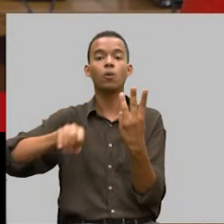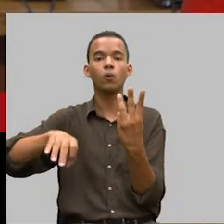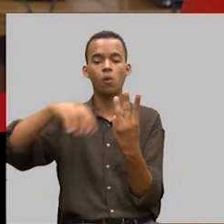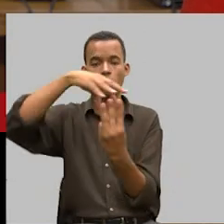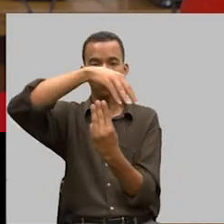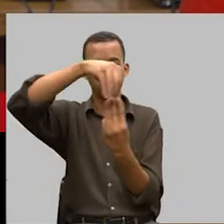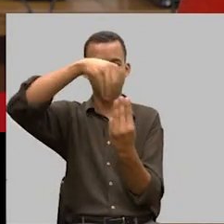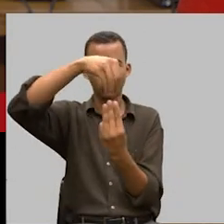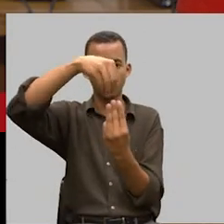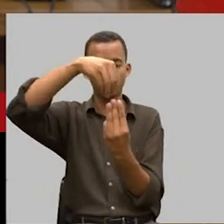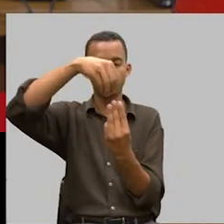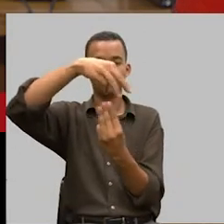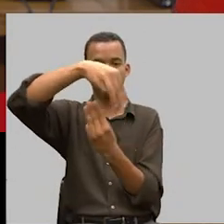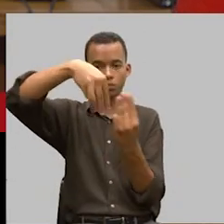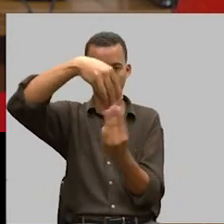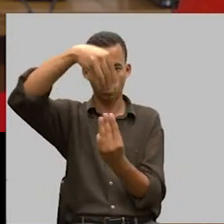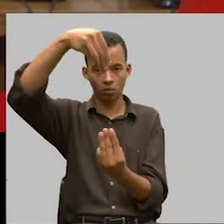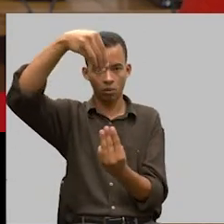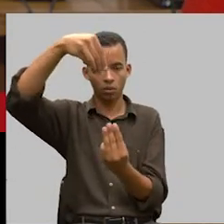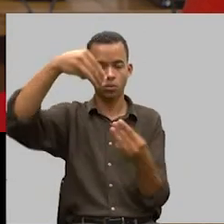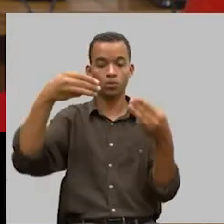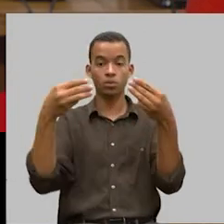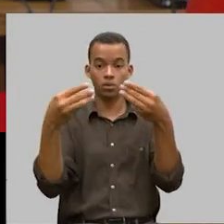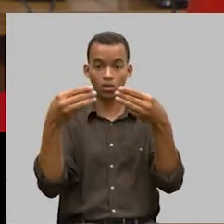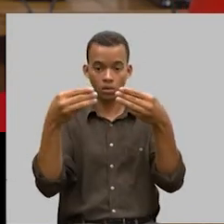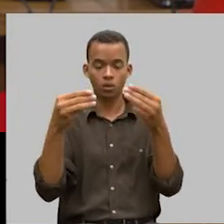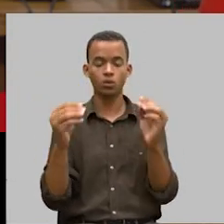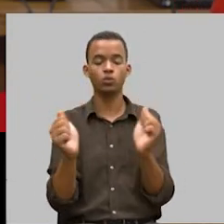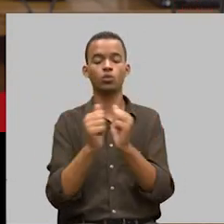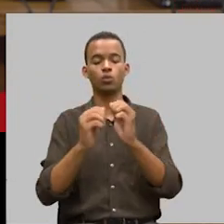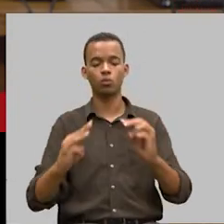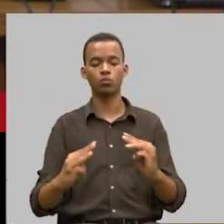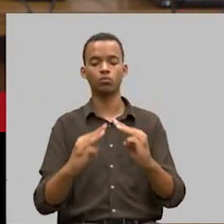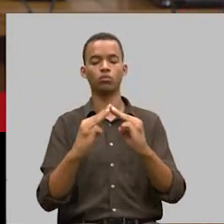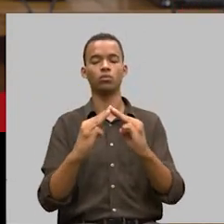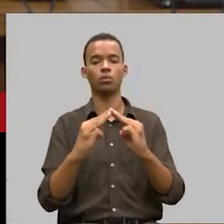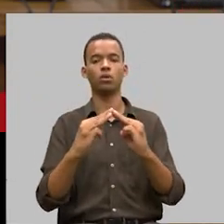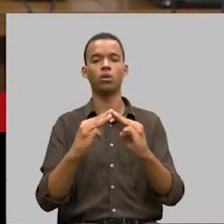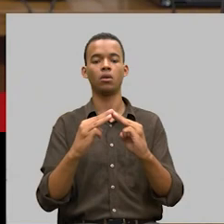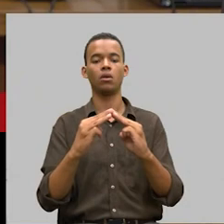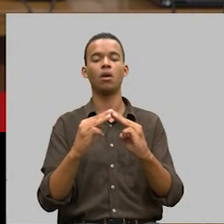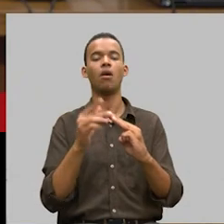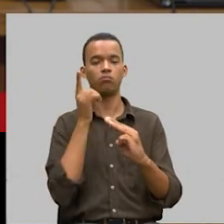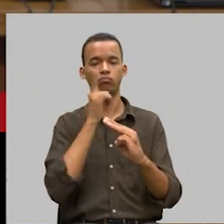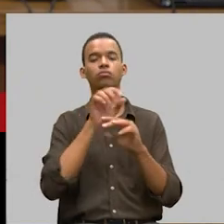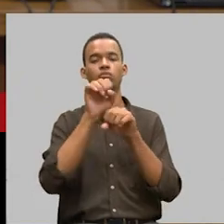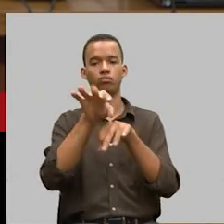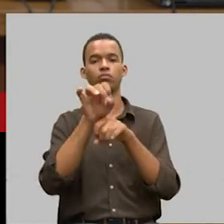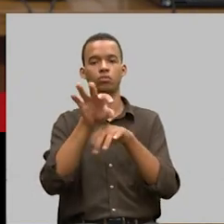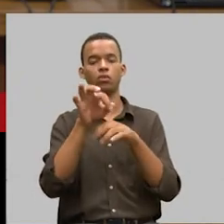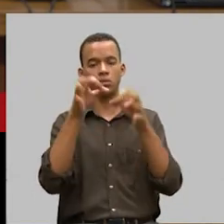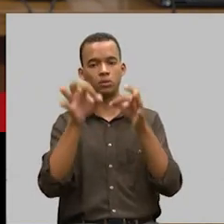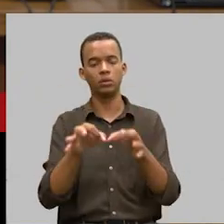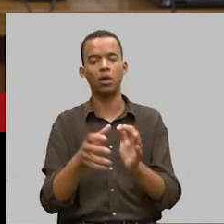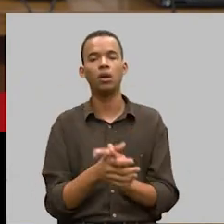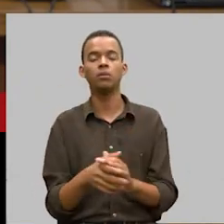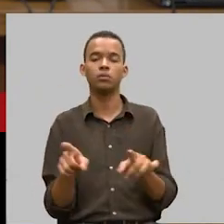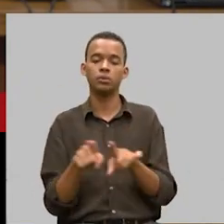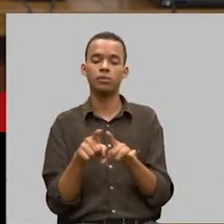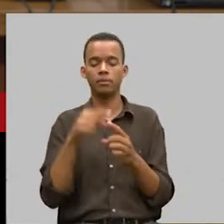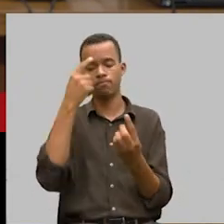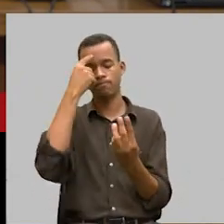que seja pensada nesta Tríade nesse tripé pensar os termos em separado ou da centralidade a